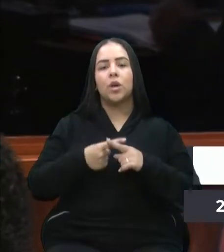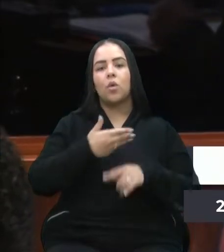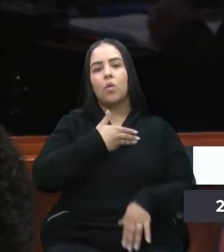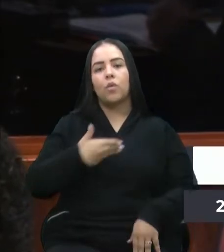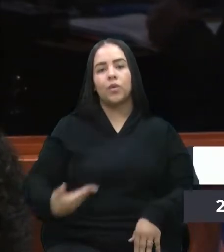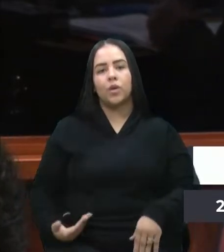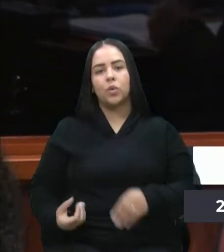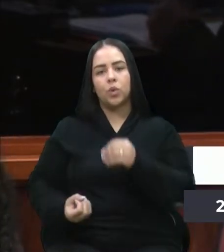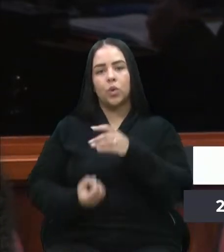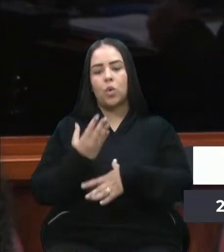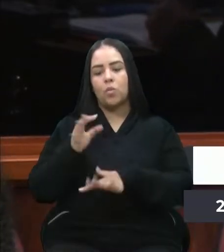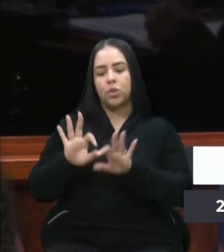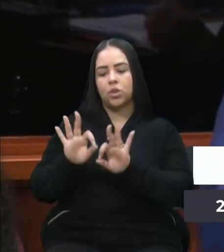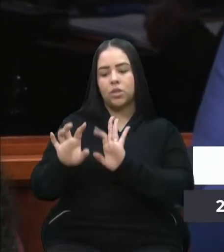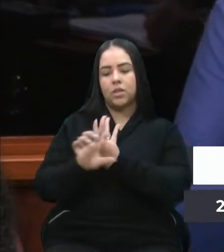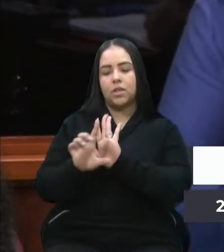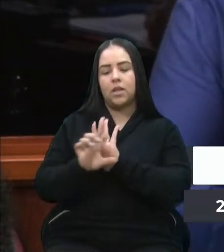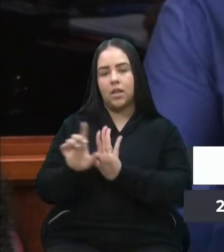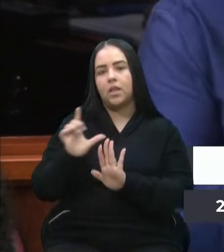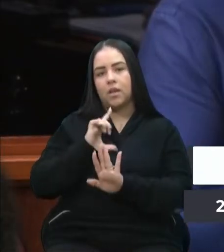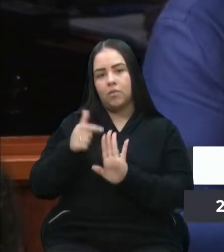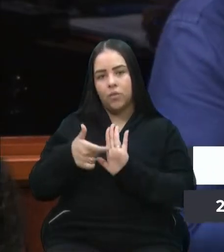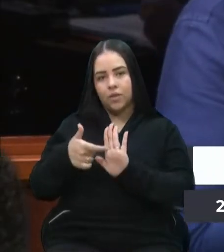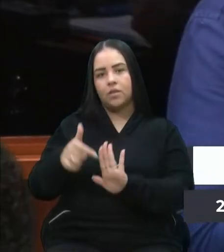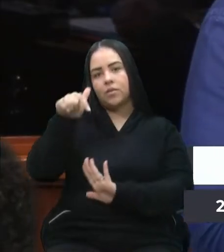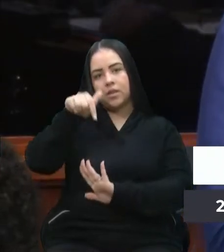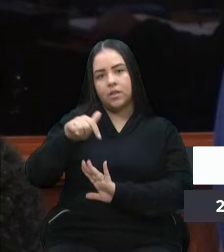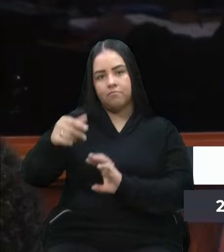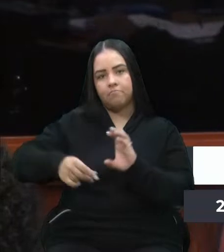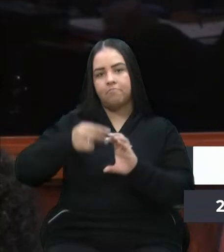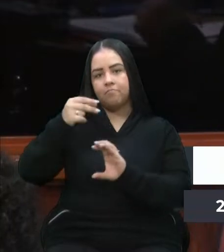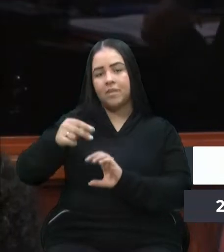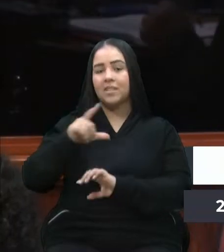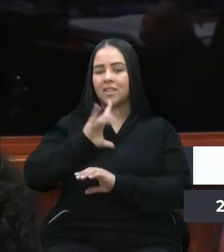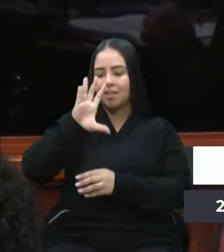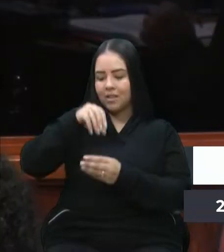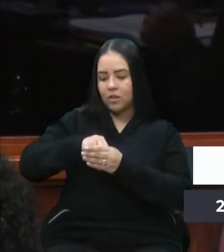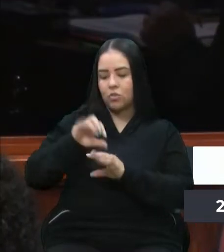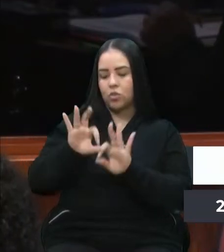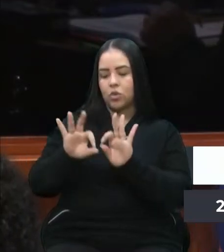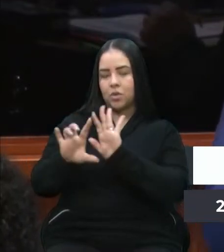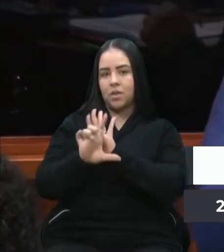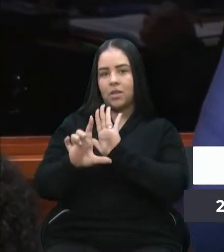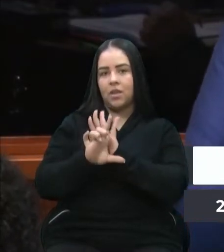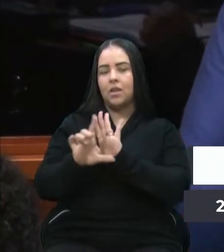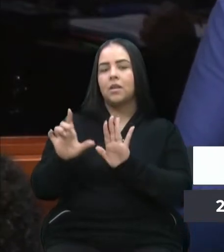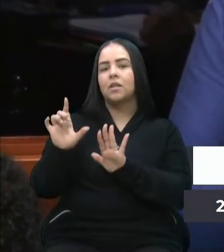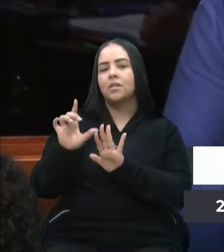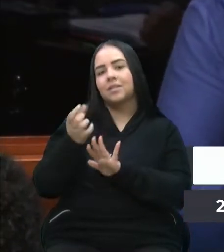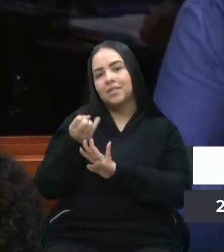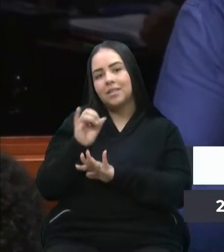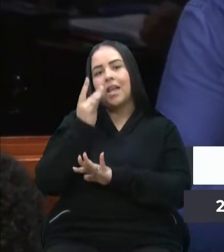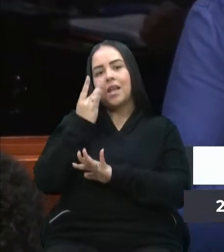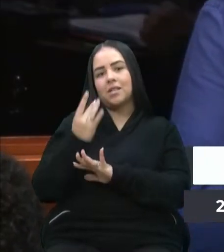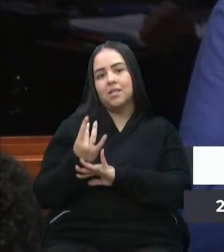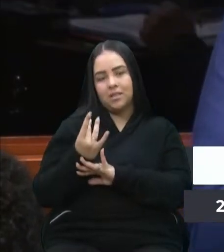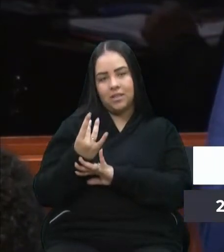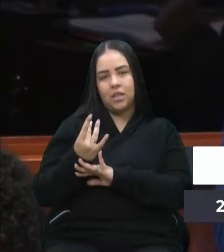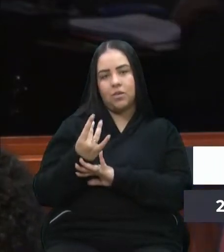está trazendo a essa casa. E dentro desse projeto de lei, para quem leu com a devida atenção, ele